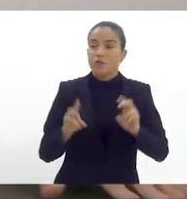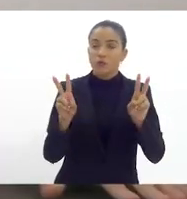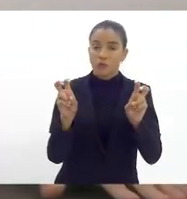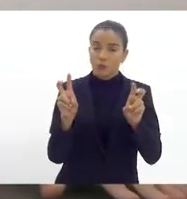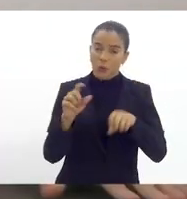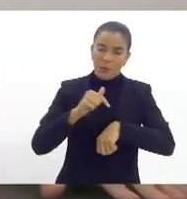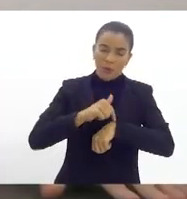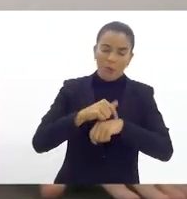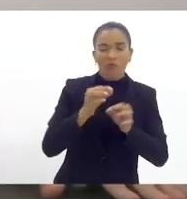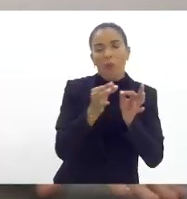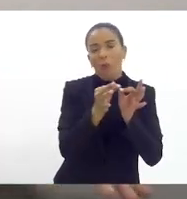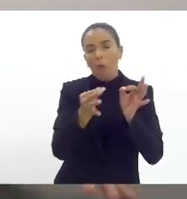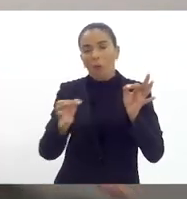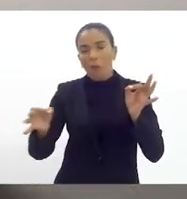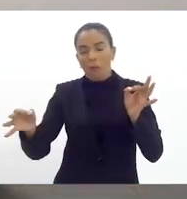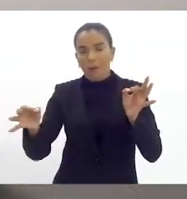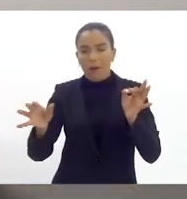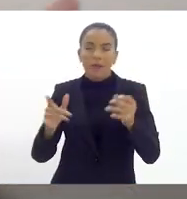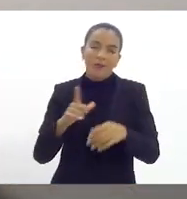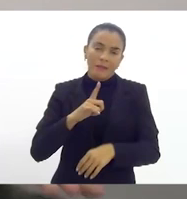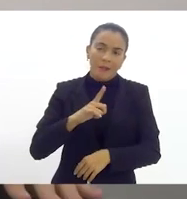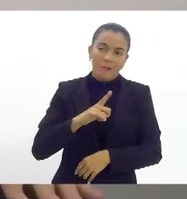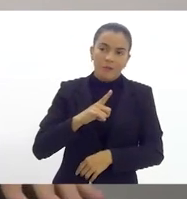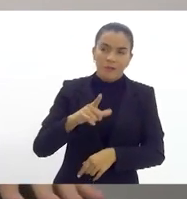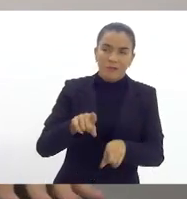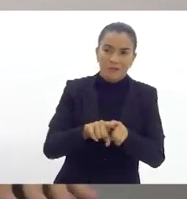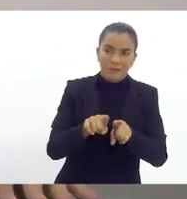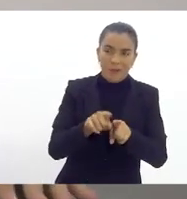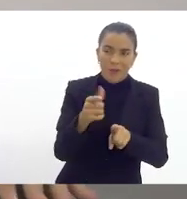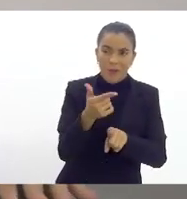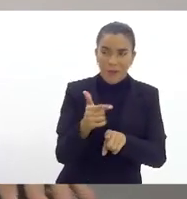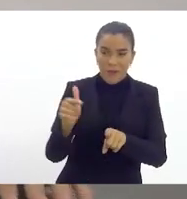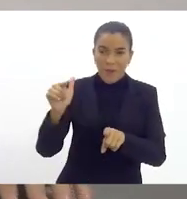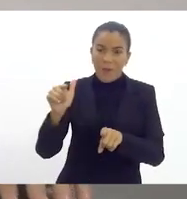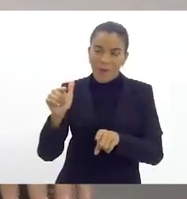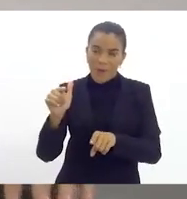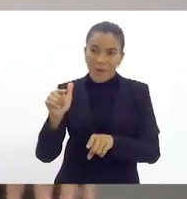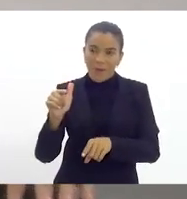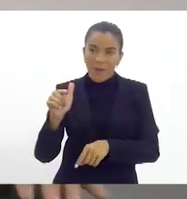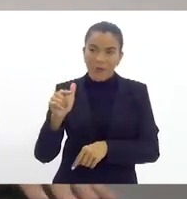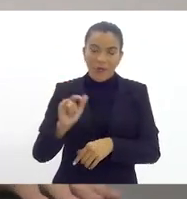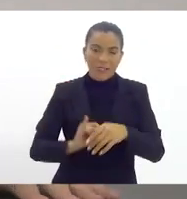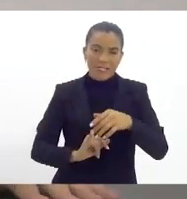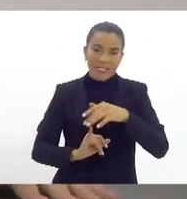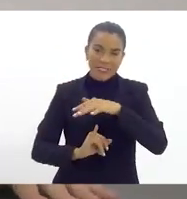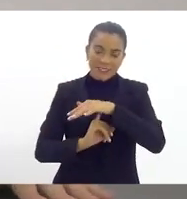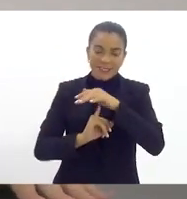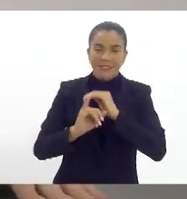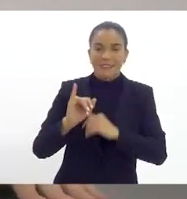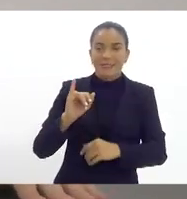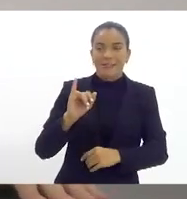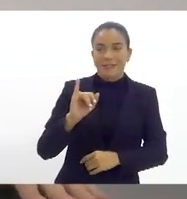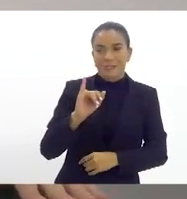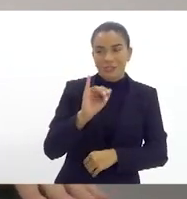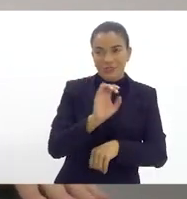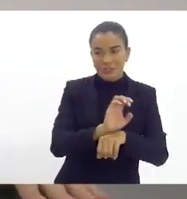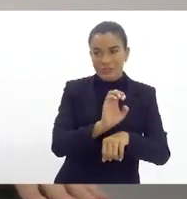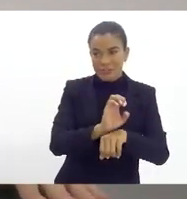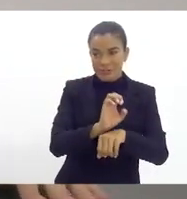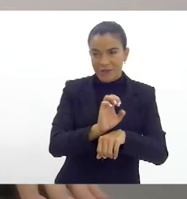do tempo não vou também me estender muito porque ainda temos também a fala aqui da nossa entidade Estadual que pode